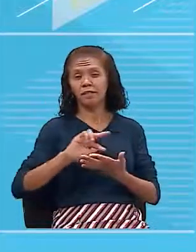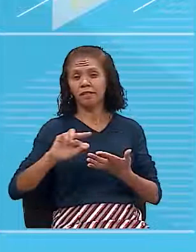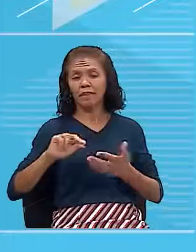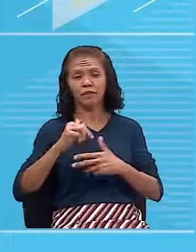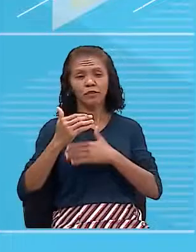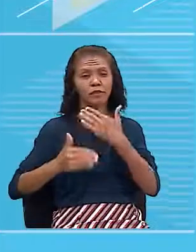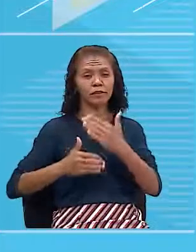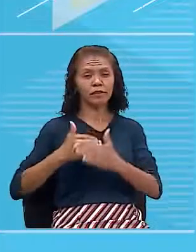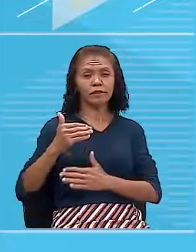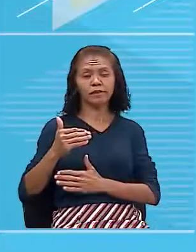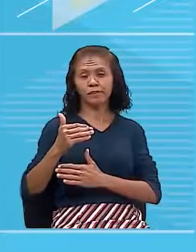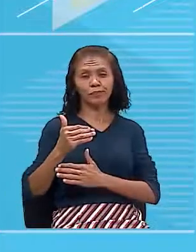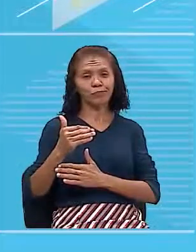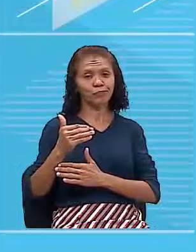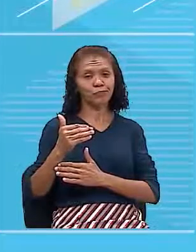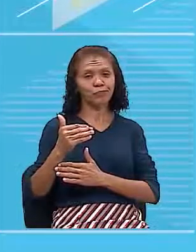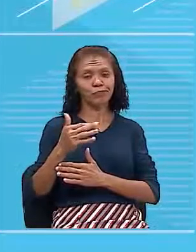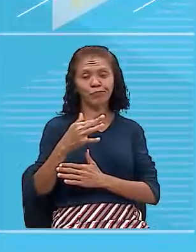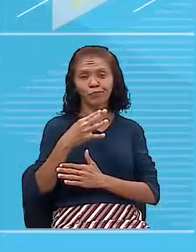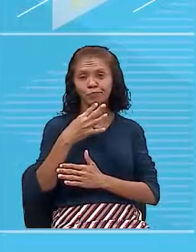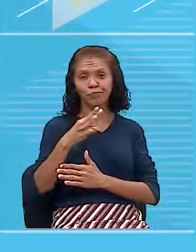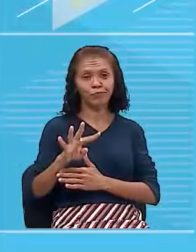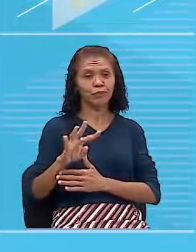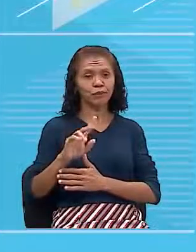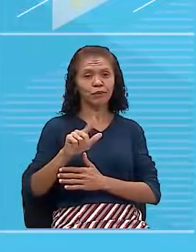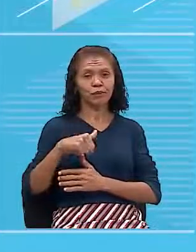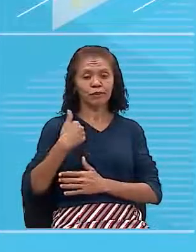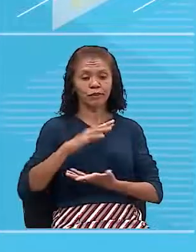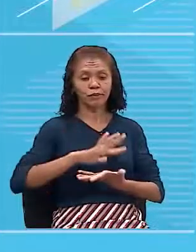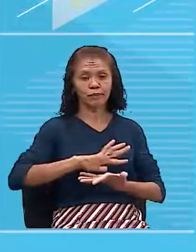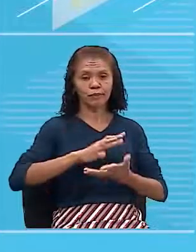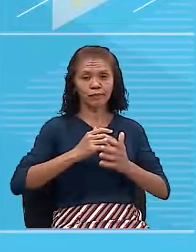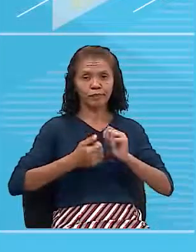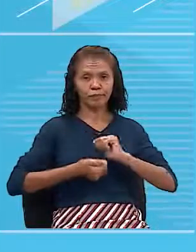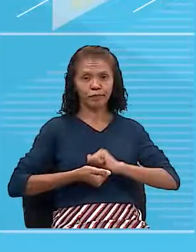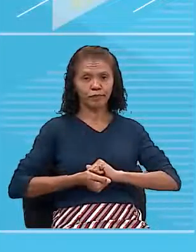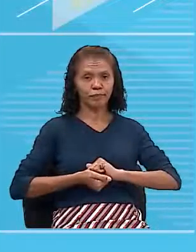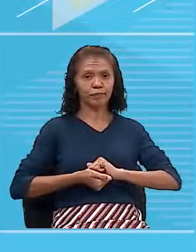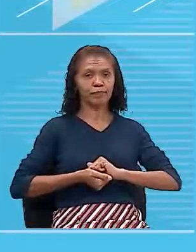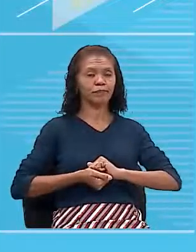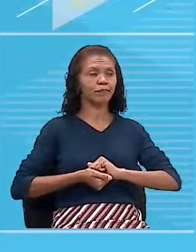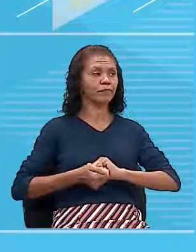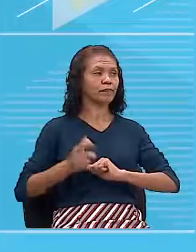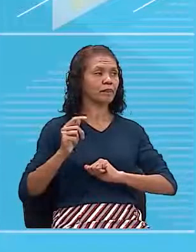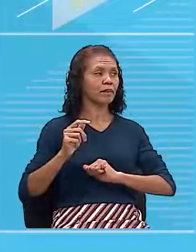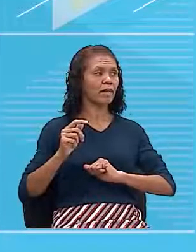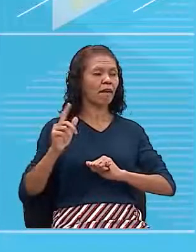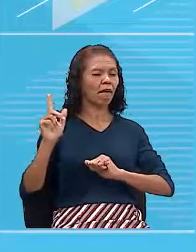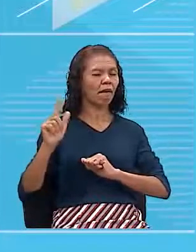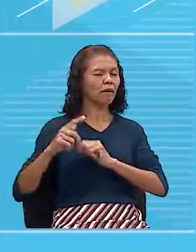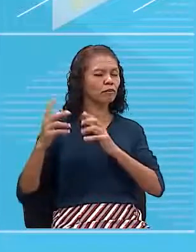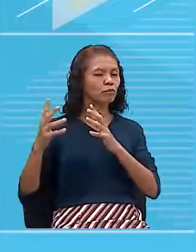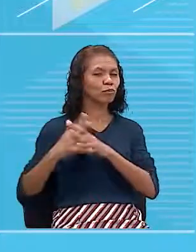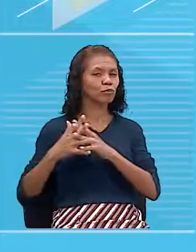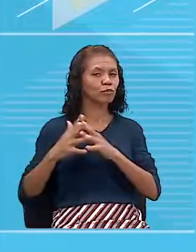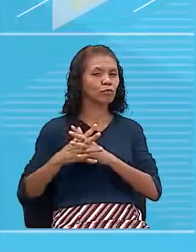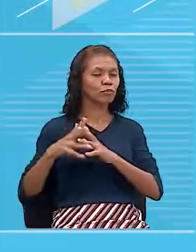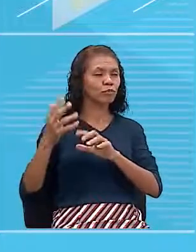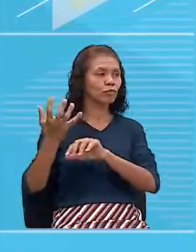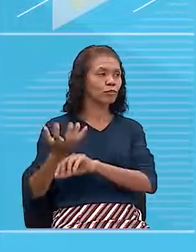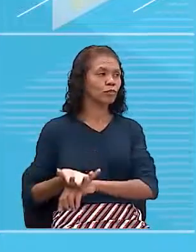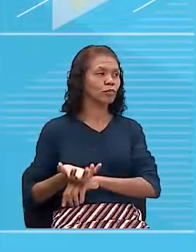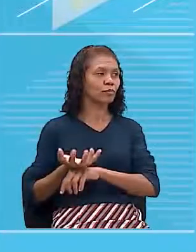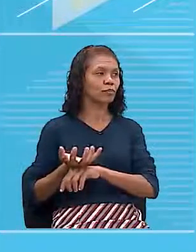o ciclo tudinho dentro do nosso metabolismo é uma confusão porque se existe disciplina